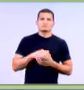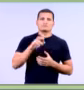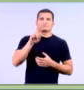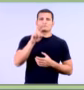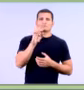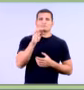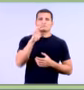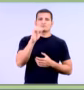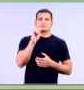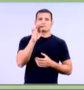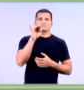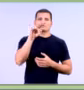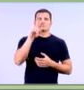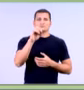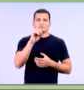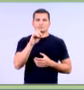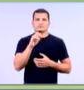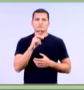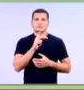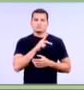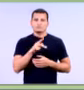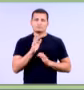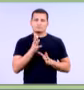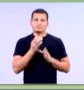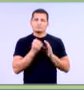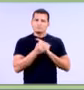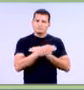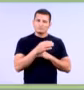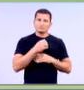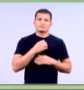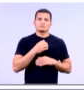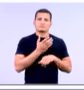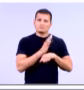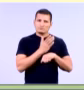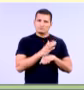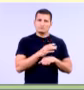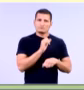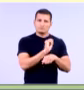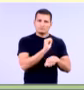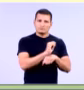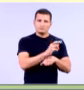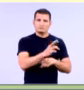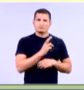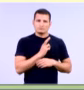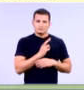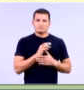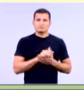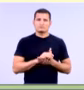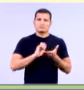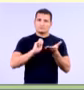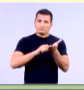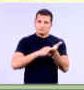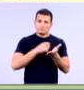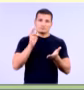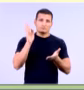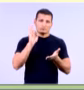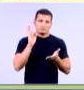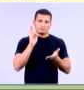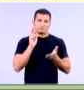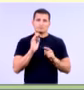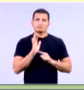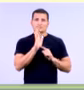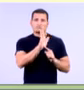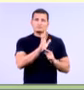vai, né? Professora, já enviei a minha tarefa, aguardo parecer. E a assinatura de quem está apresentando o